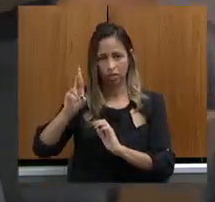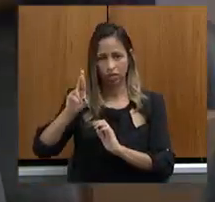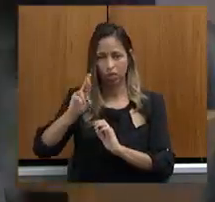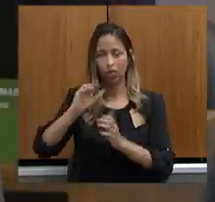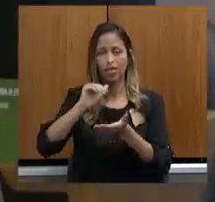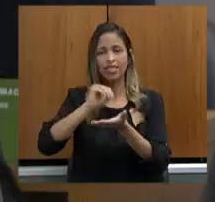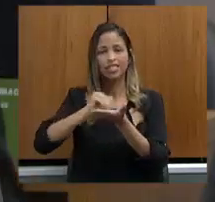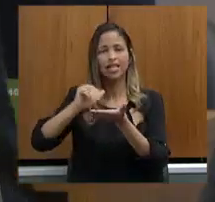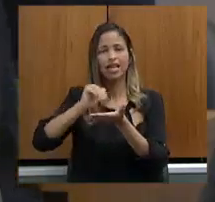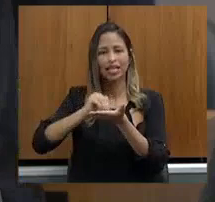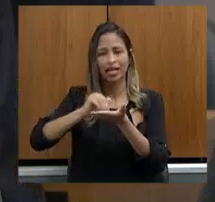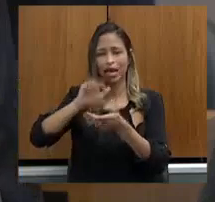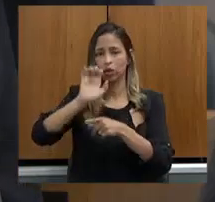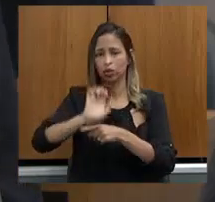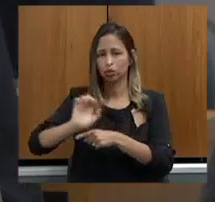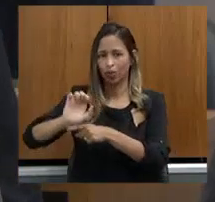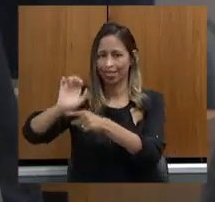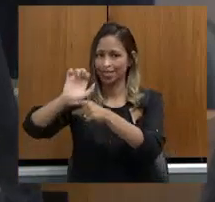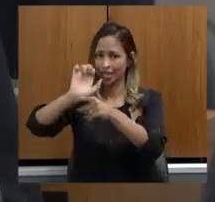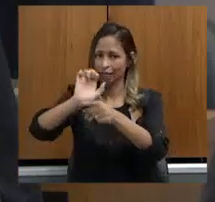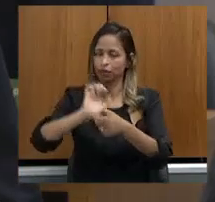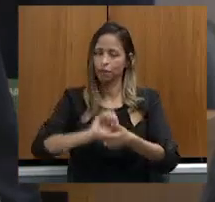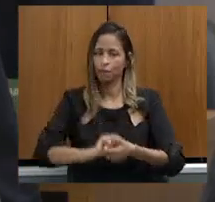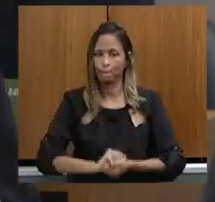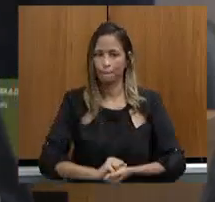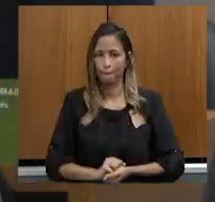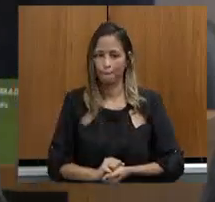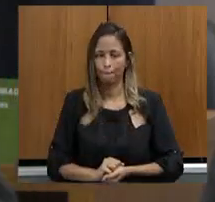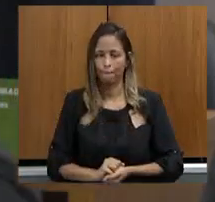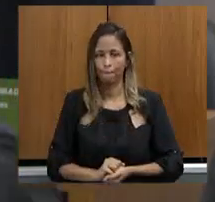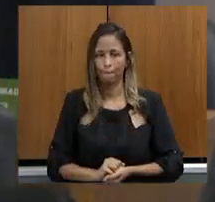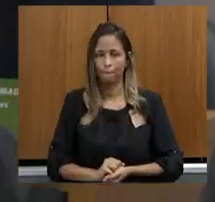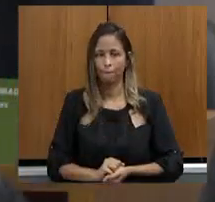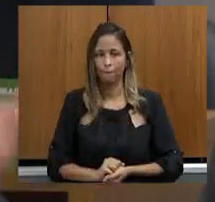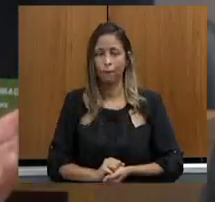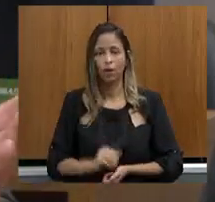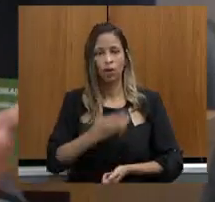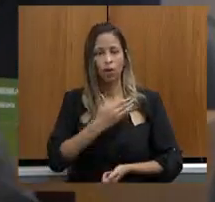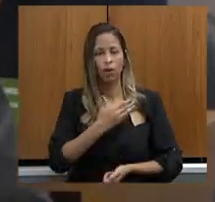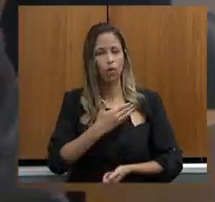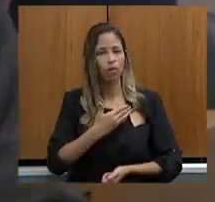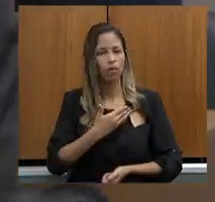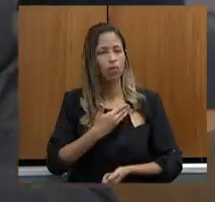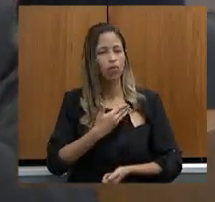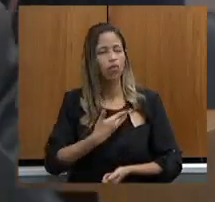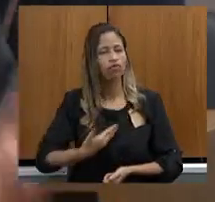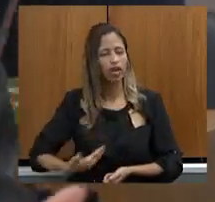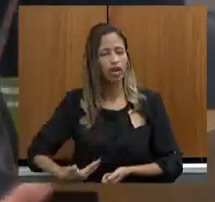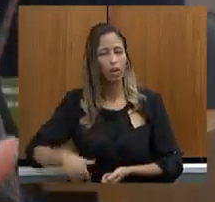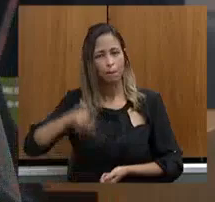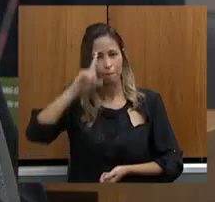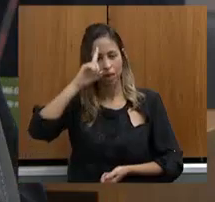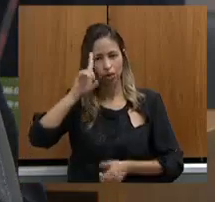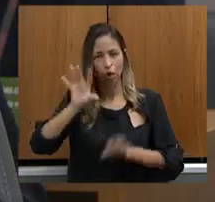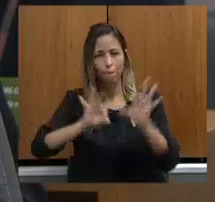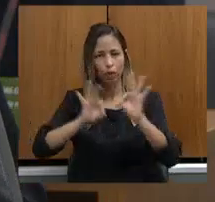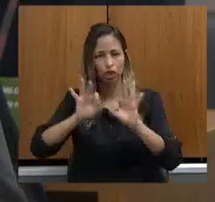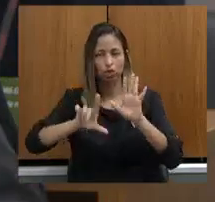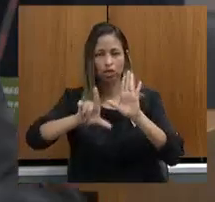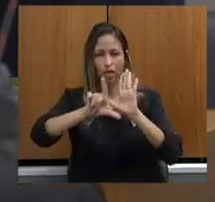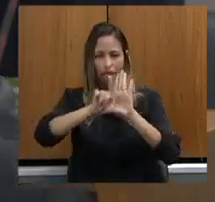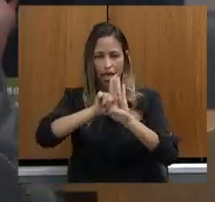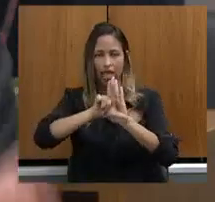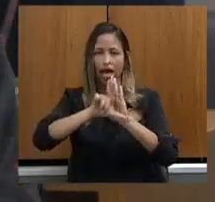secretário Gustavo é não deu depois mandou um projeto de lei Assembleia não votou